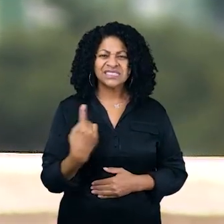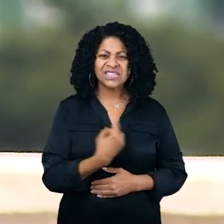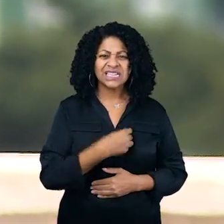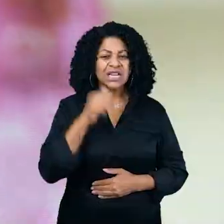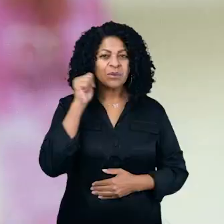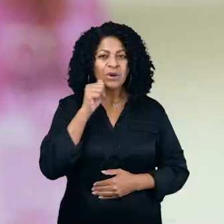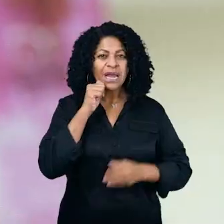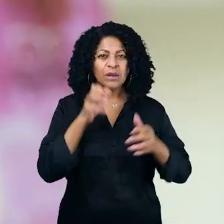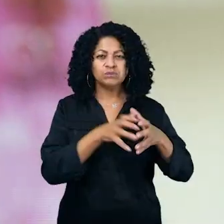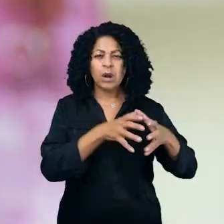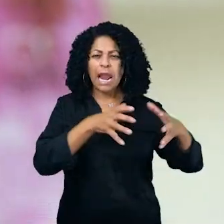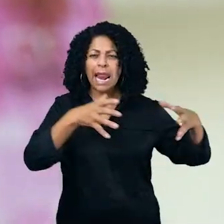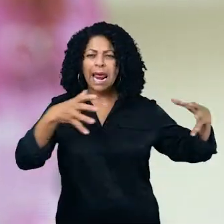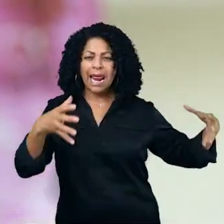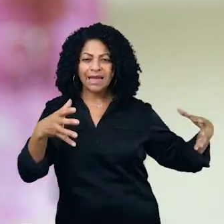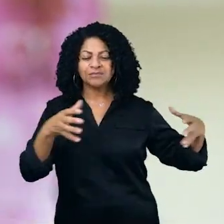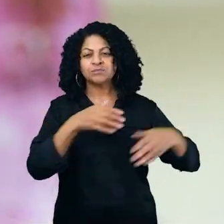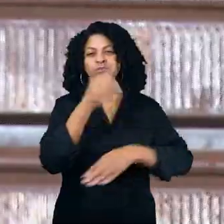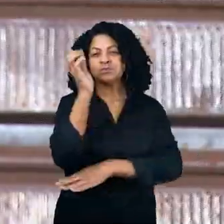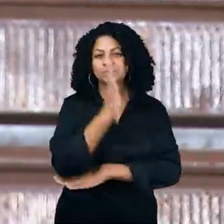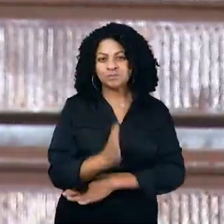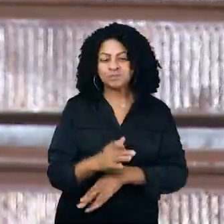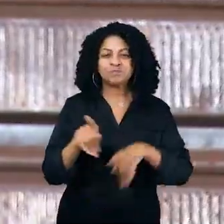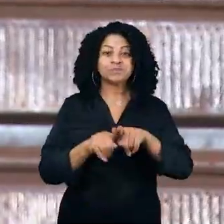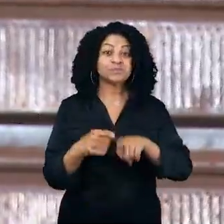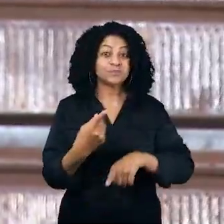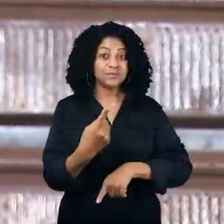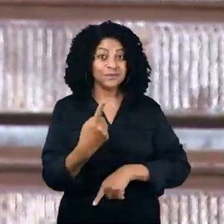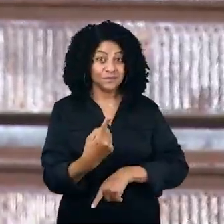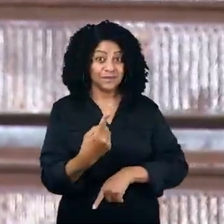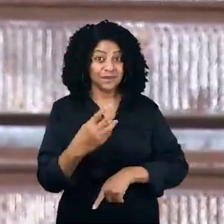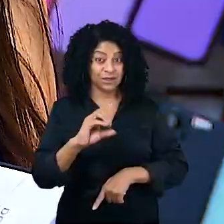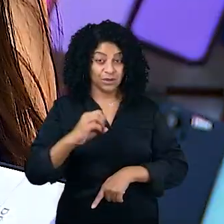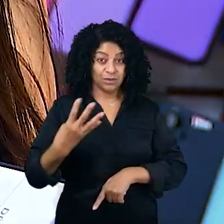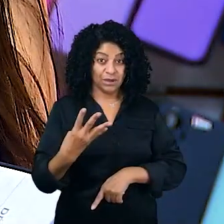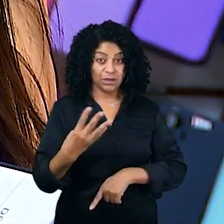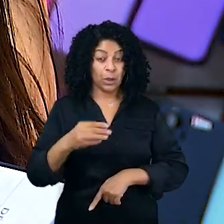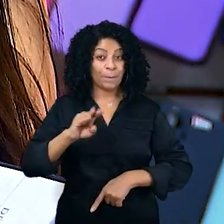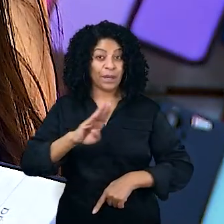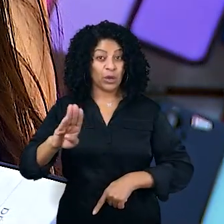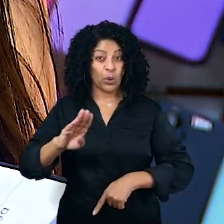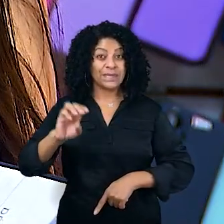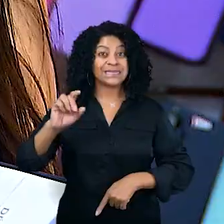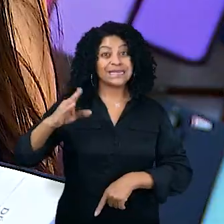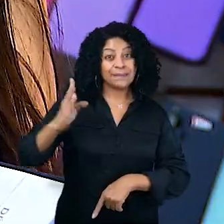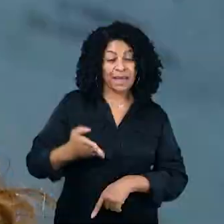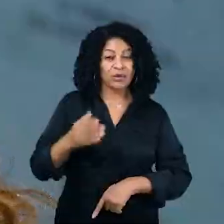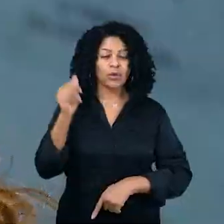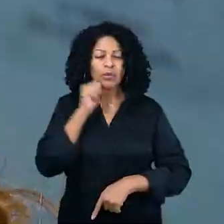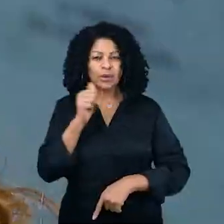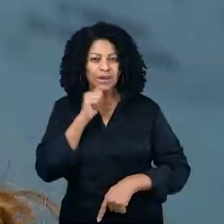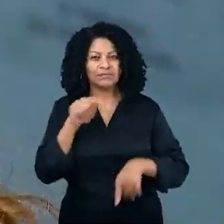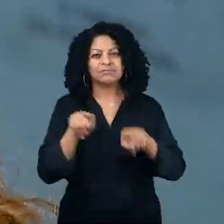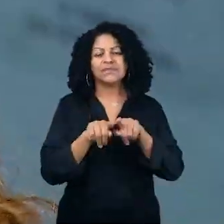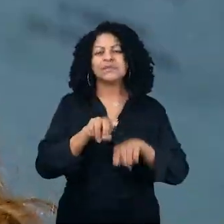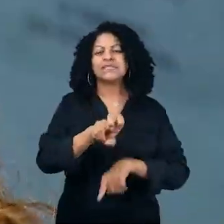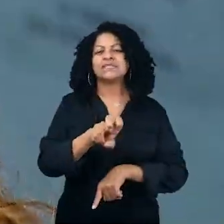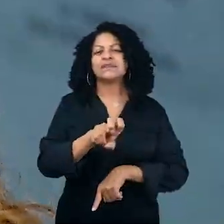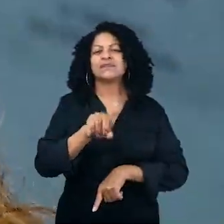a maioria. No Brasil, há cerca de 104 milhões e meio de mulheres, o que corresponde a